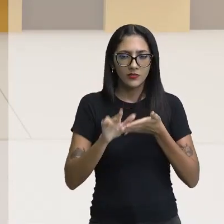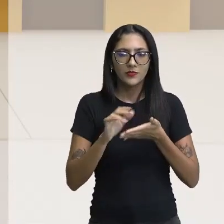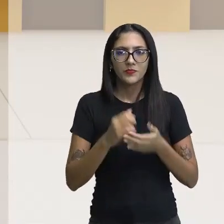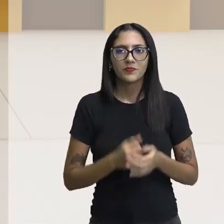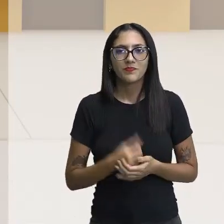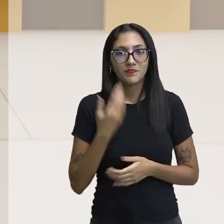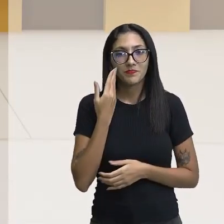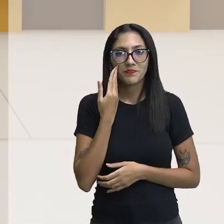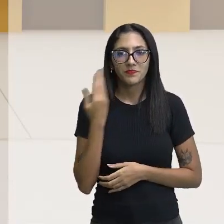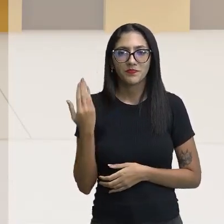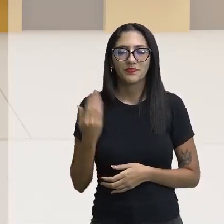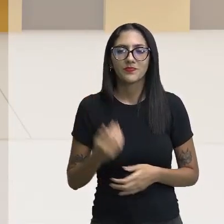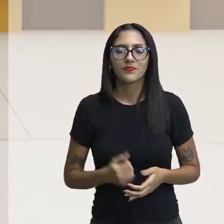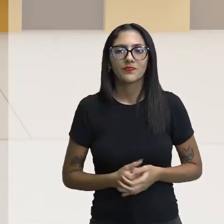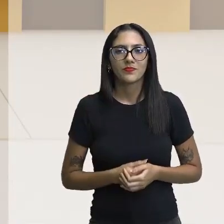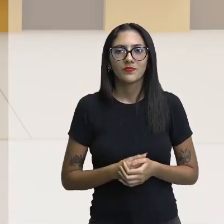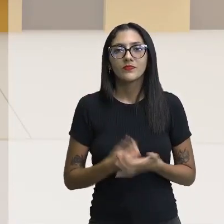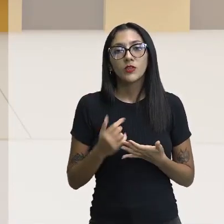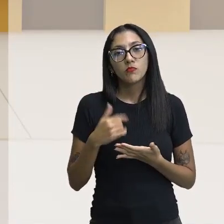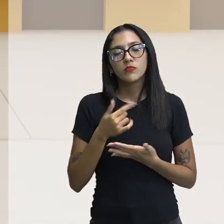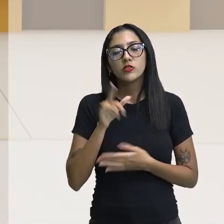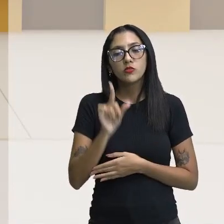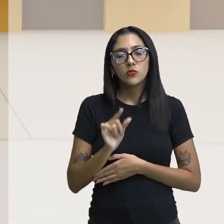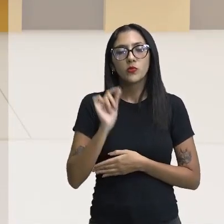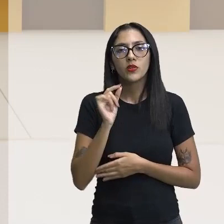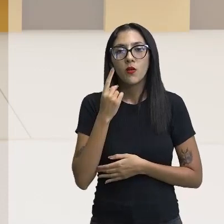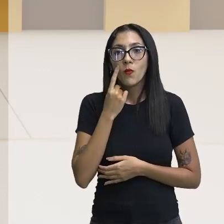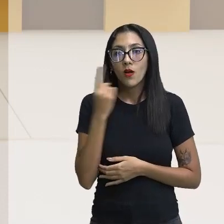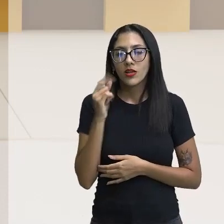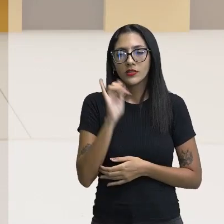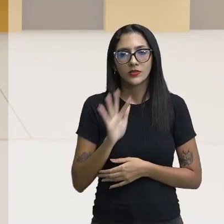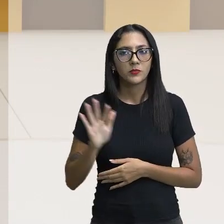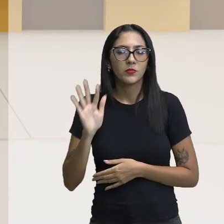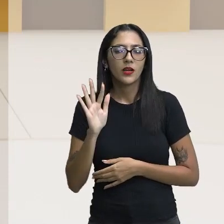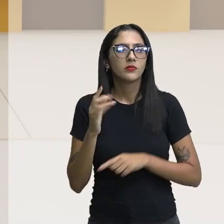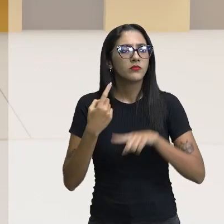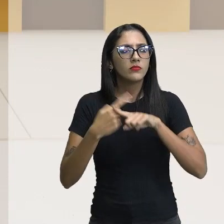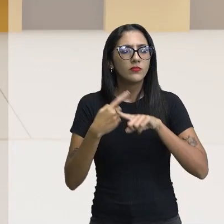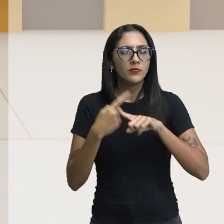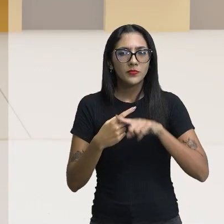E nós escolhemos esse infográfico porque